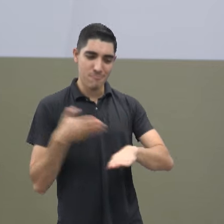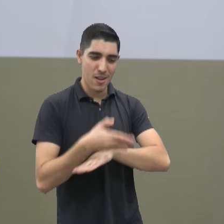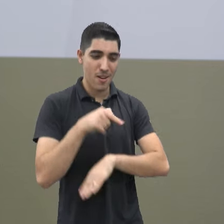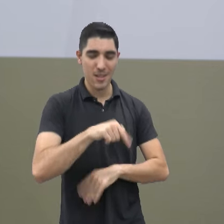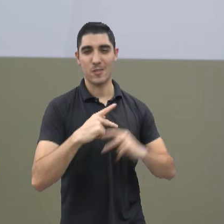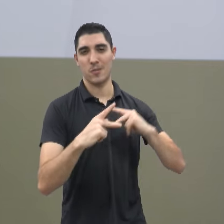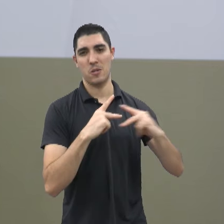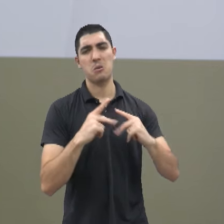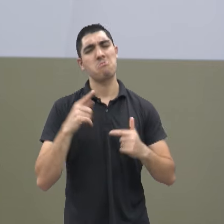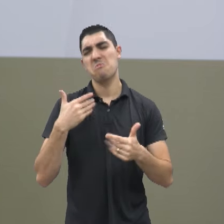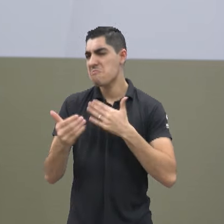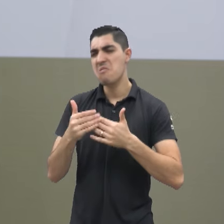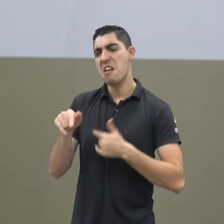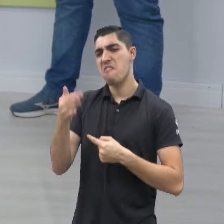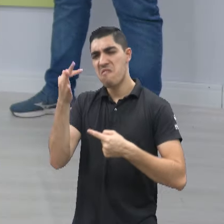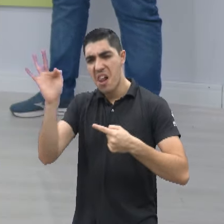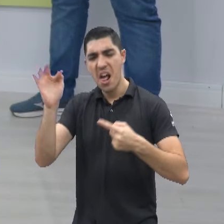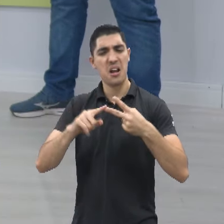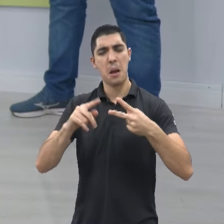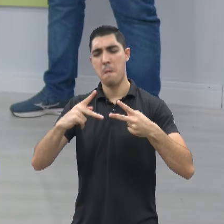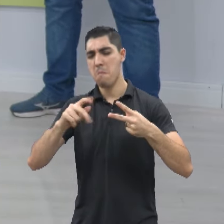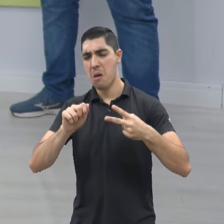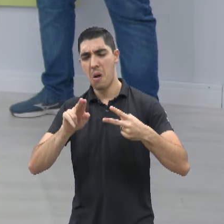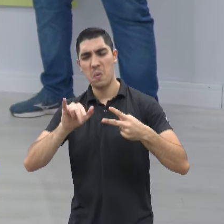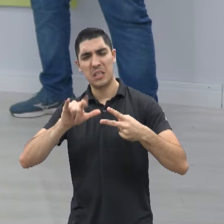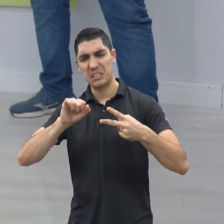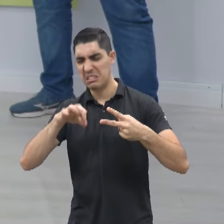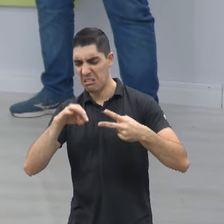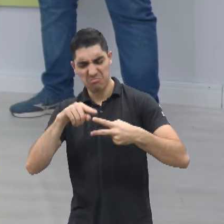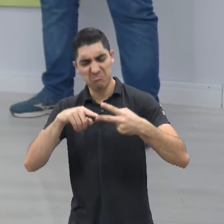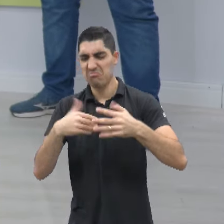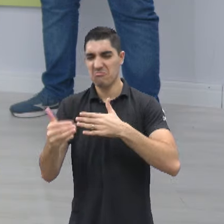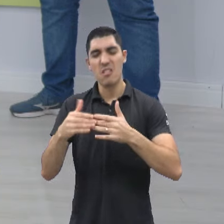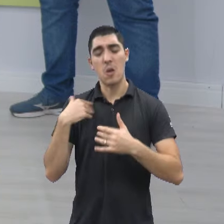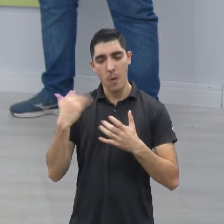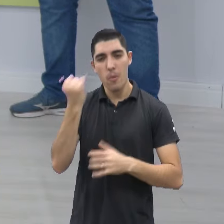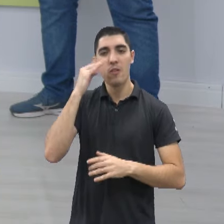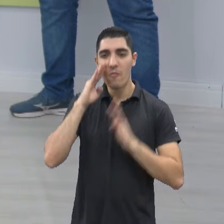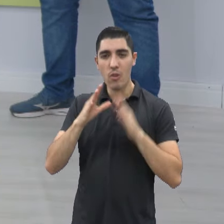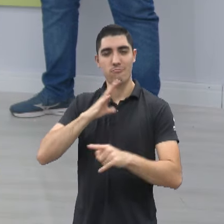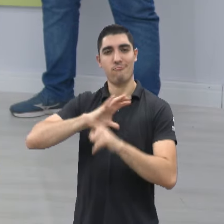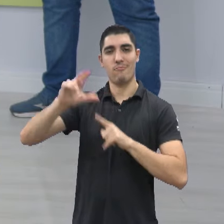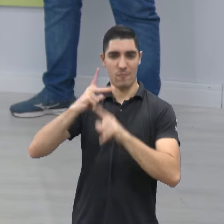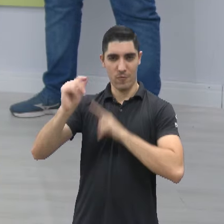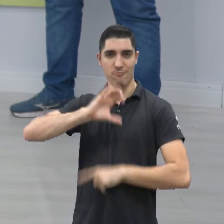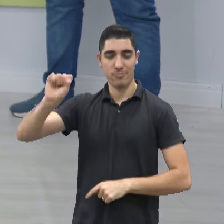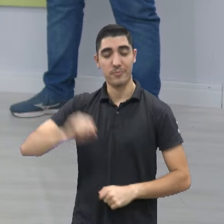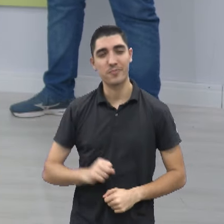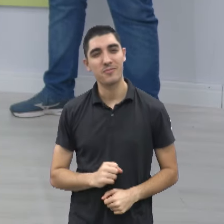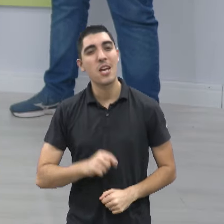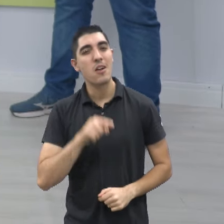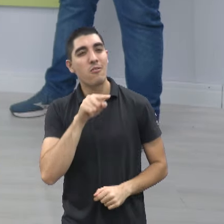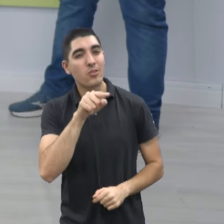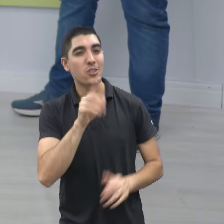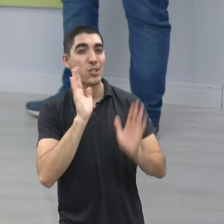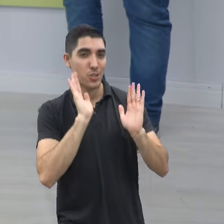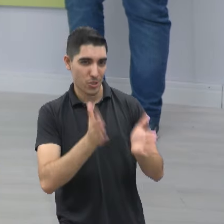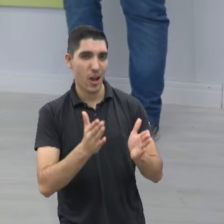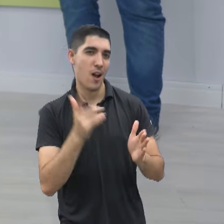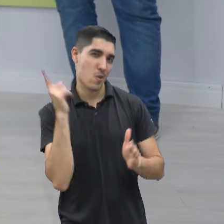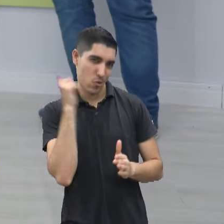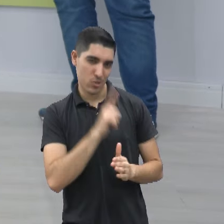Franca, vamos brigar muito para ser campeão. Brunão? É, o bom que você vai assistir de camarote, né? Já no melhor de três, fez 2-0,